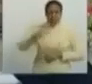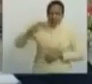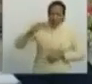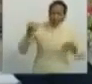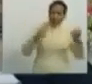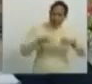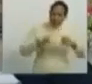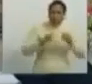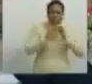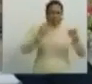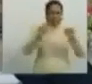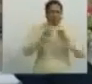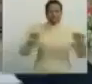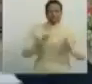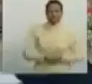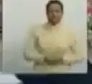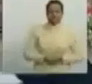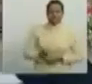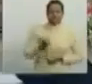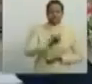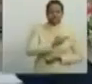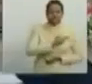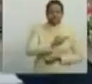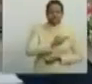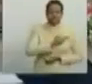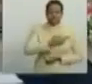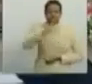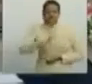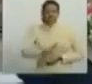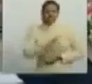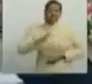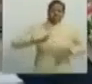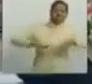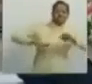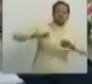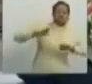sermos católicos mornos, frios e